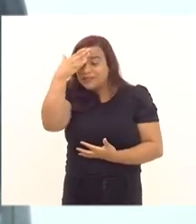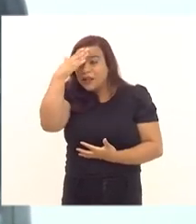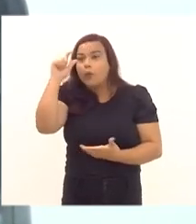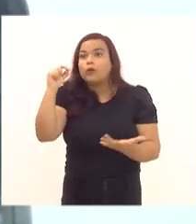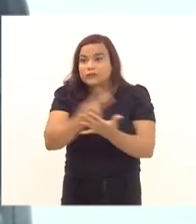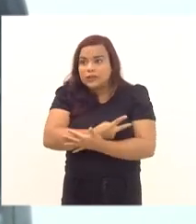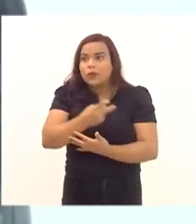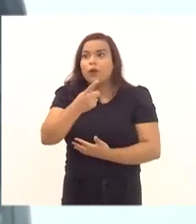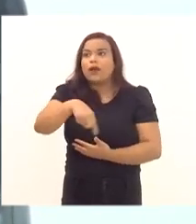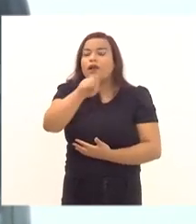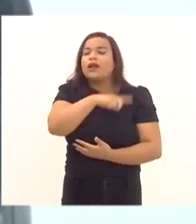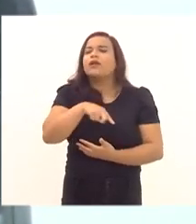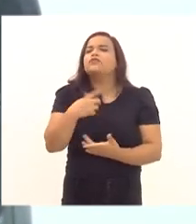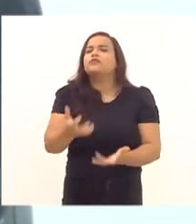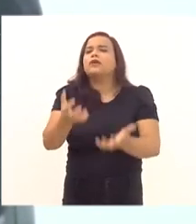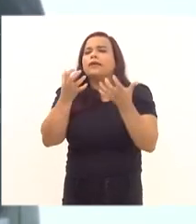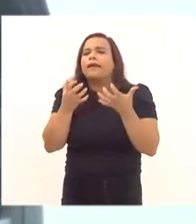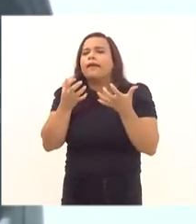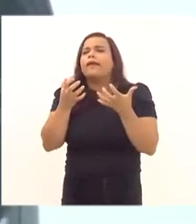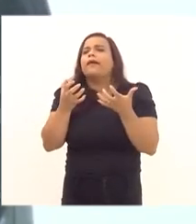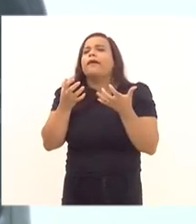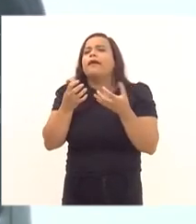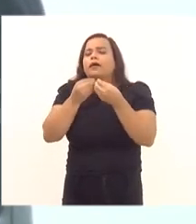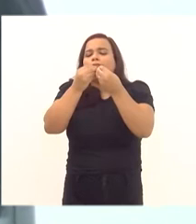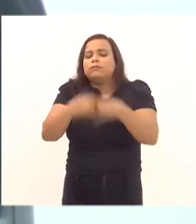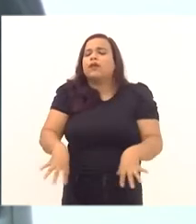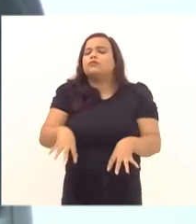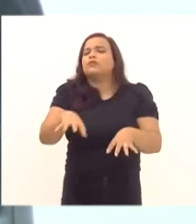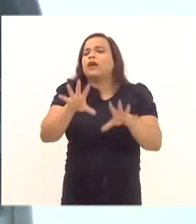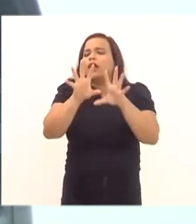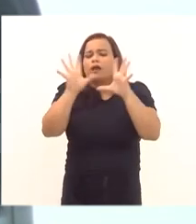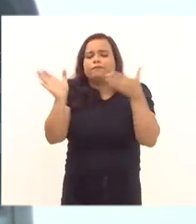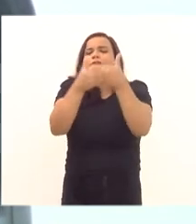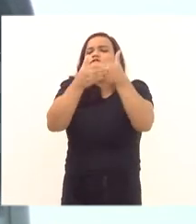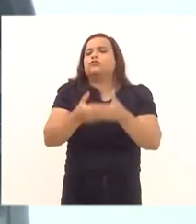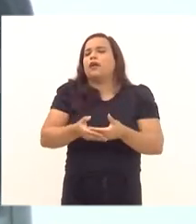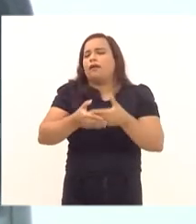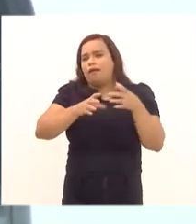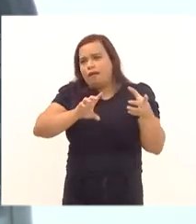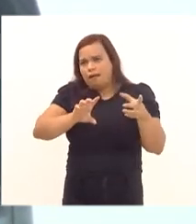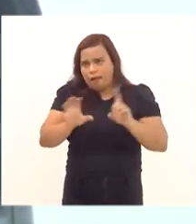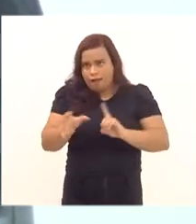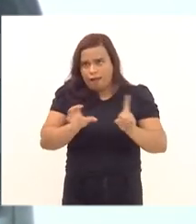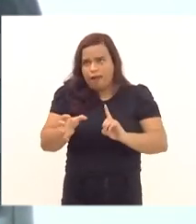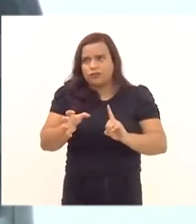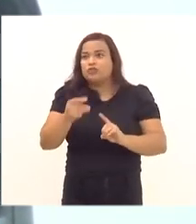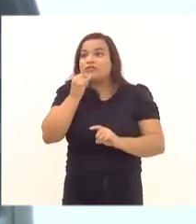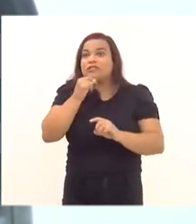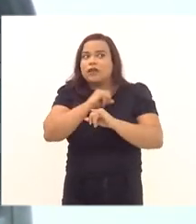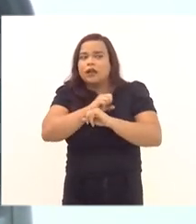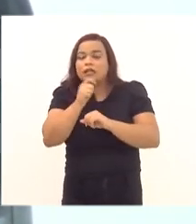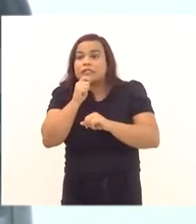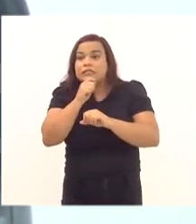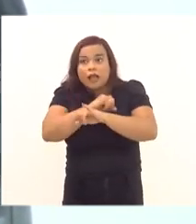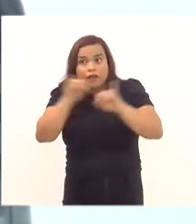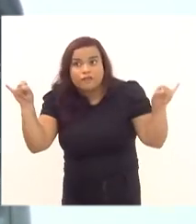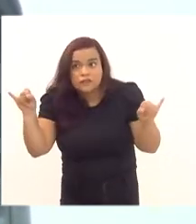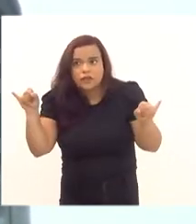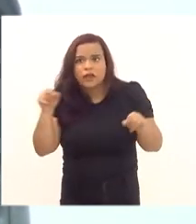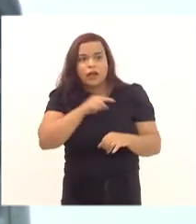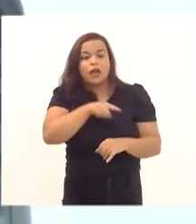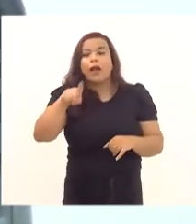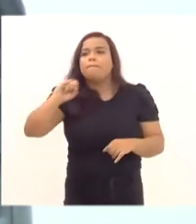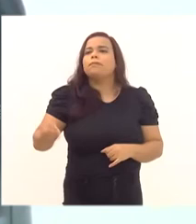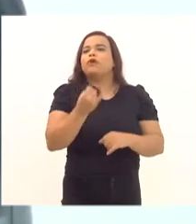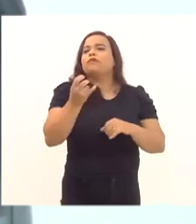eles para para acabarem com a rádio e sem fazer alarde eles se aproveitaram da